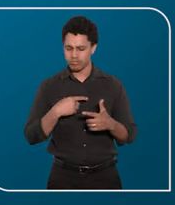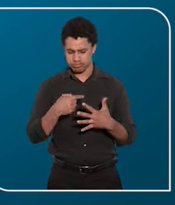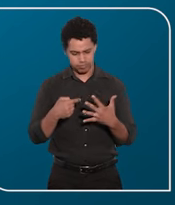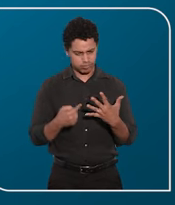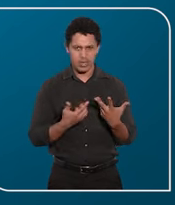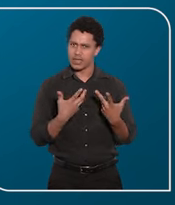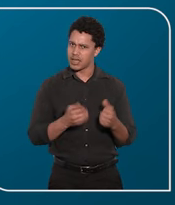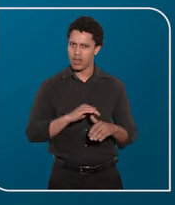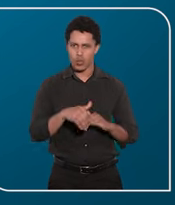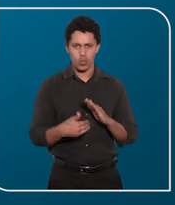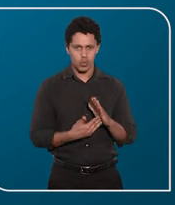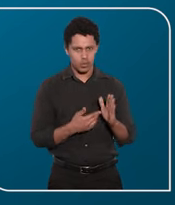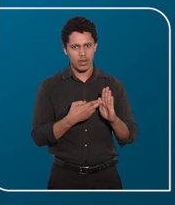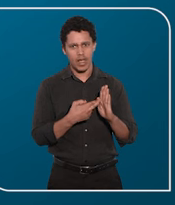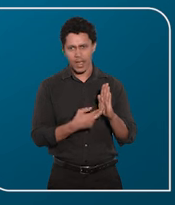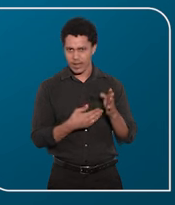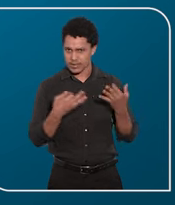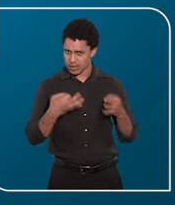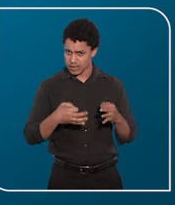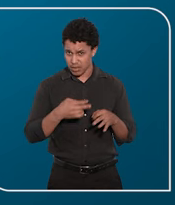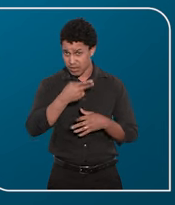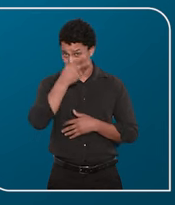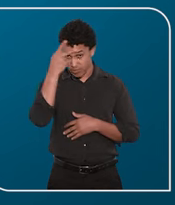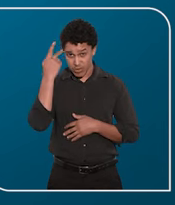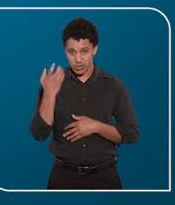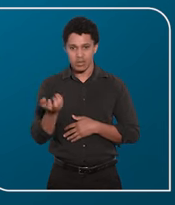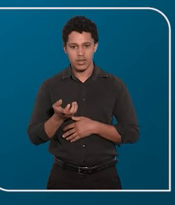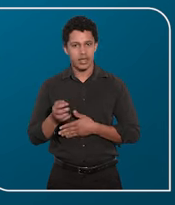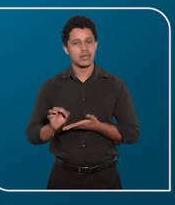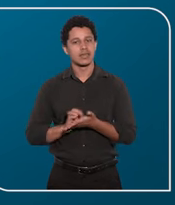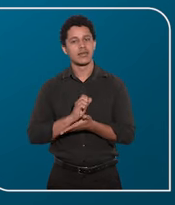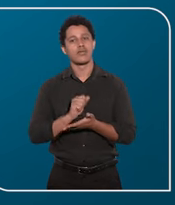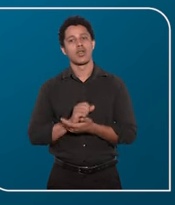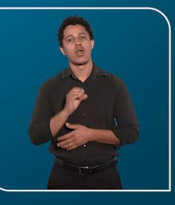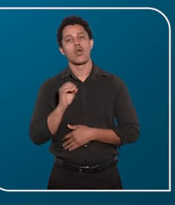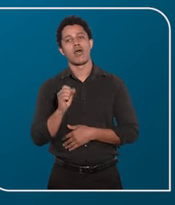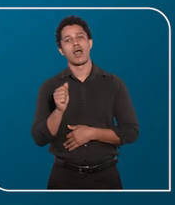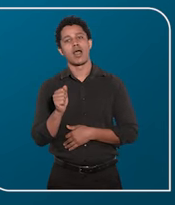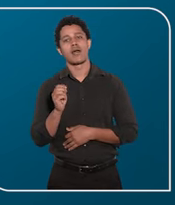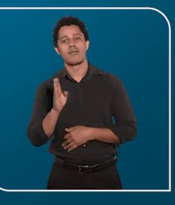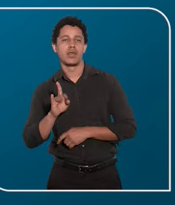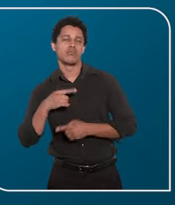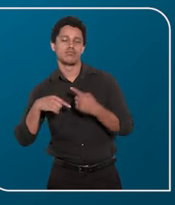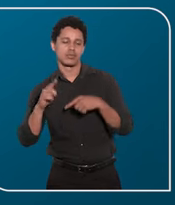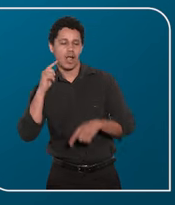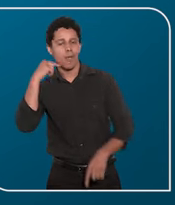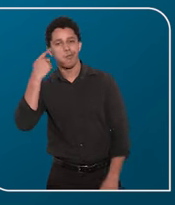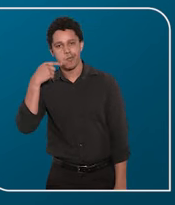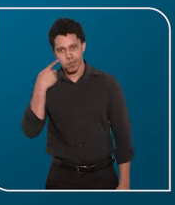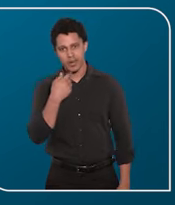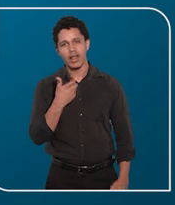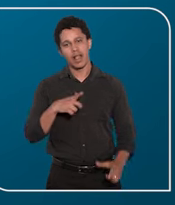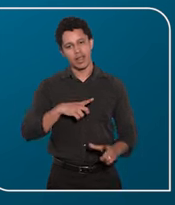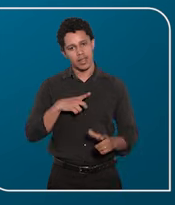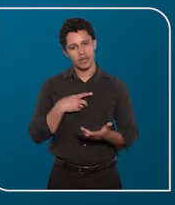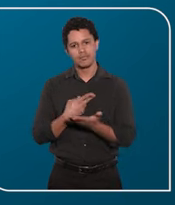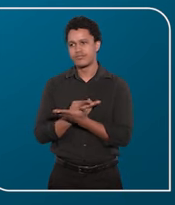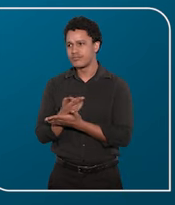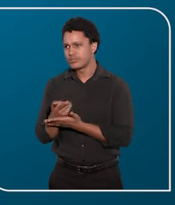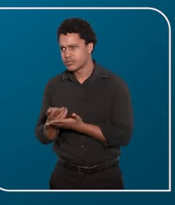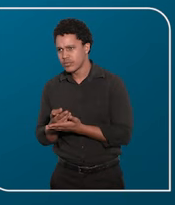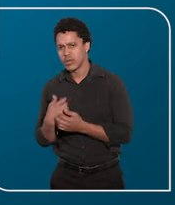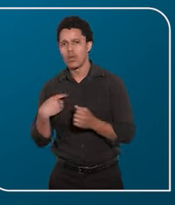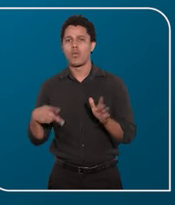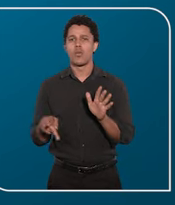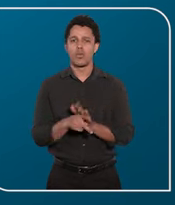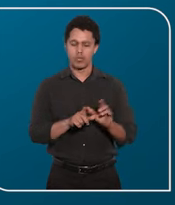artigo 8º, aquela pessoa que pretende se inscrever na OAB e aí sim se tornar advogado, ela vai ter que buscar ao seu